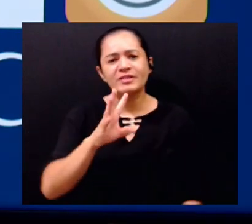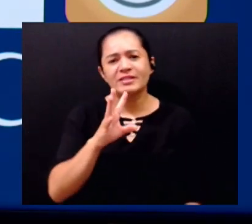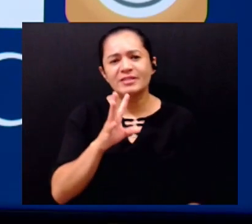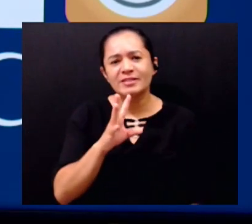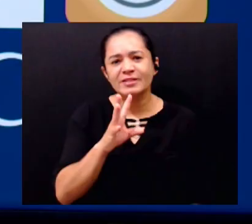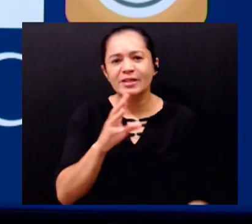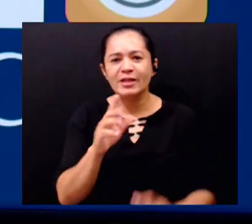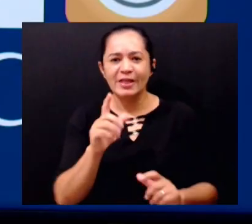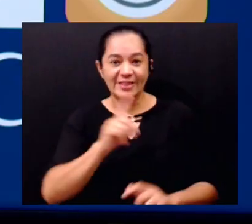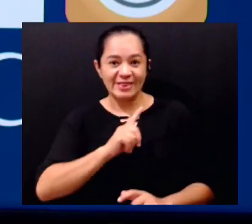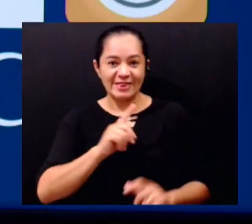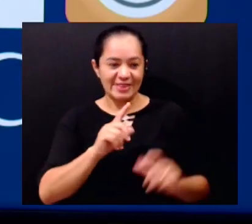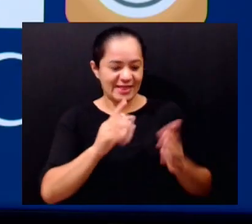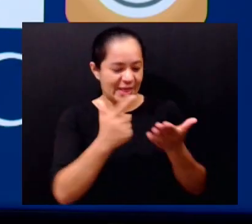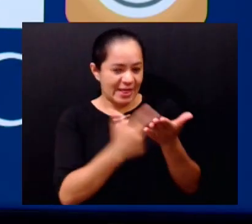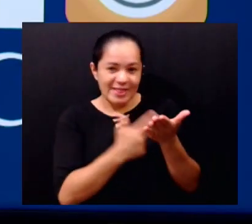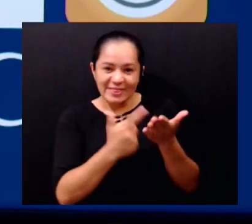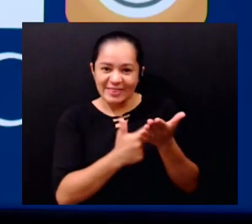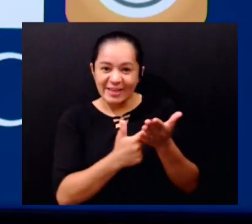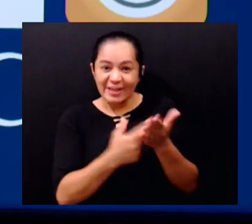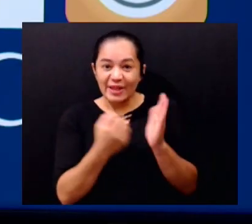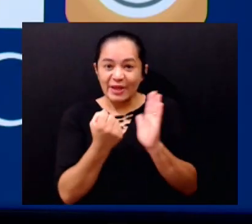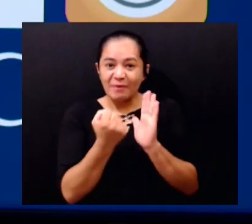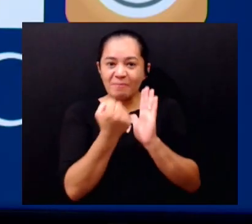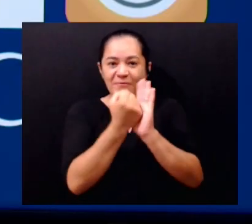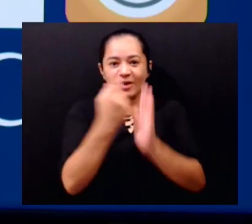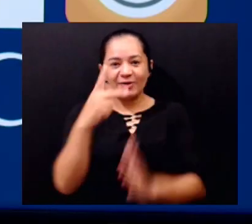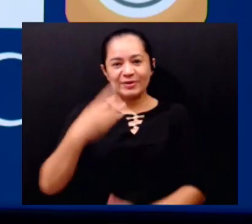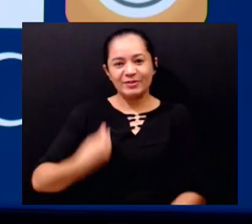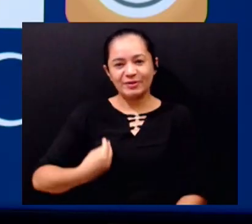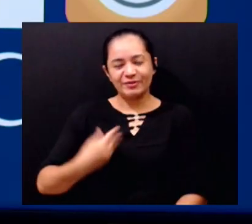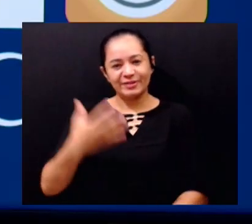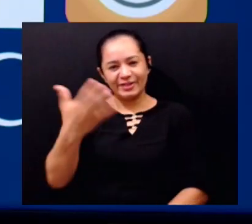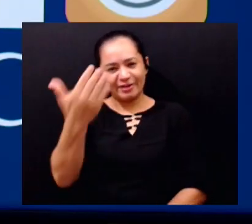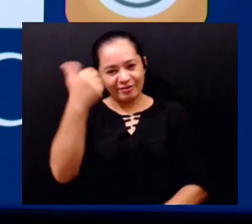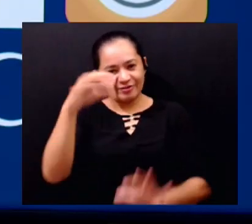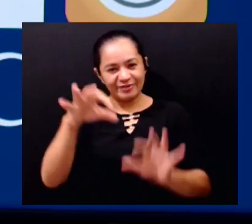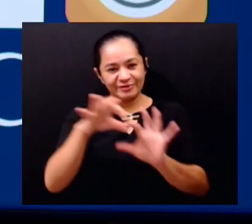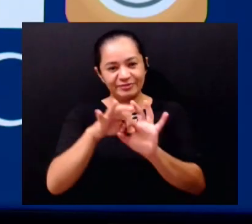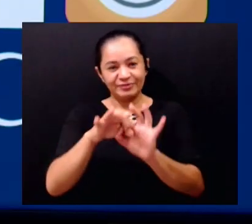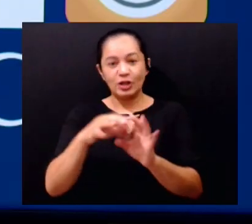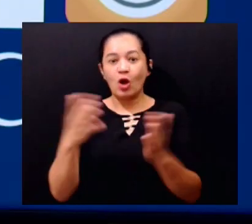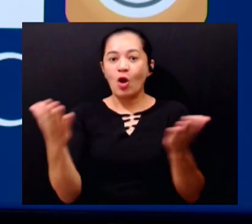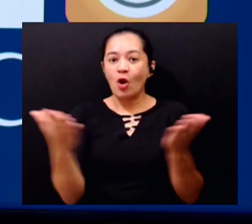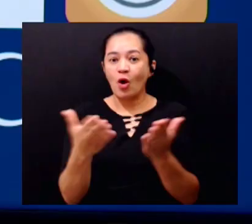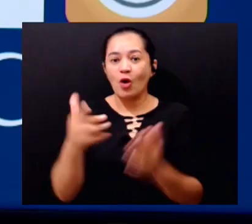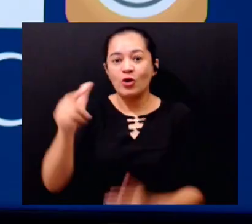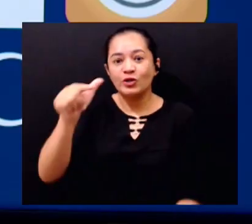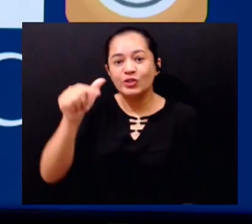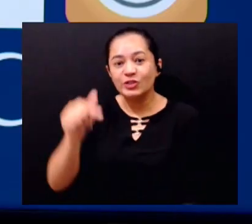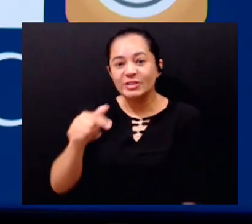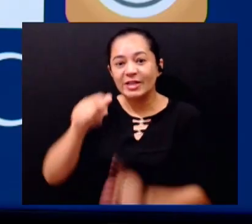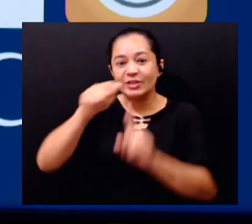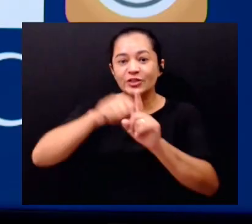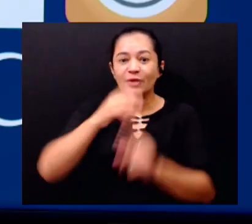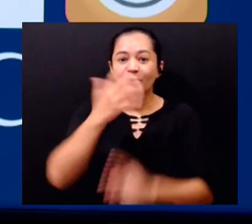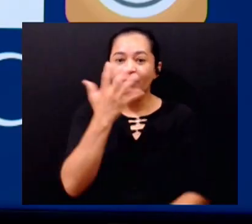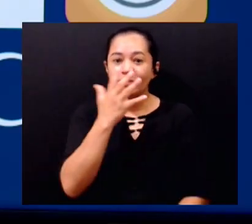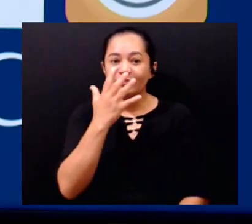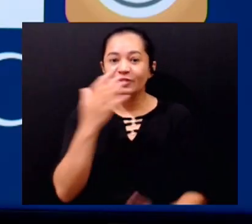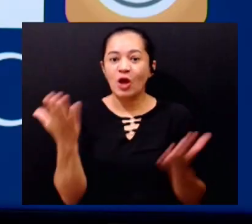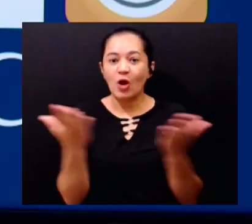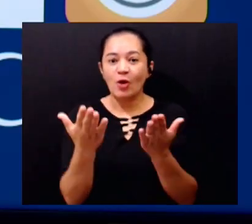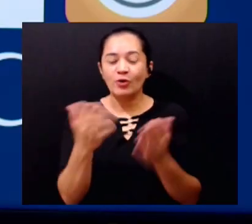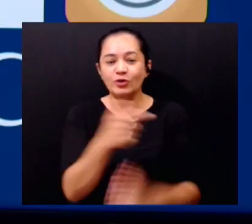marcou a sua vida? Então fique com a gente. Hoje é 7 de fevereiro de 2025. Nós completamos hoje mais uma semana, né? E